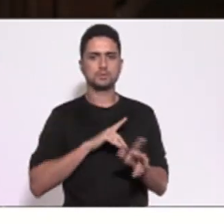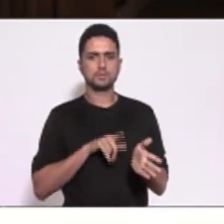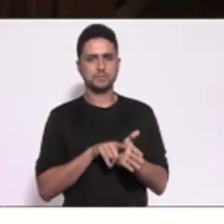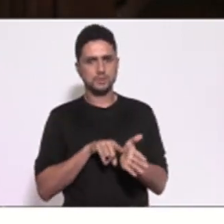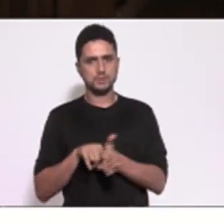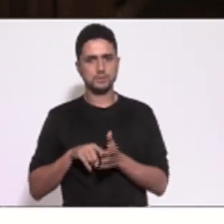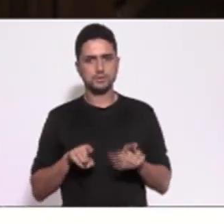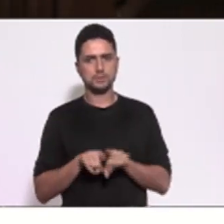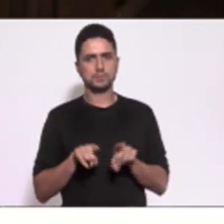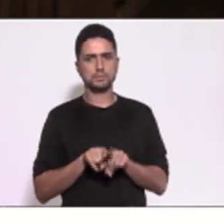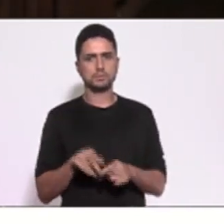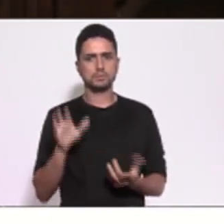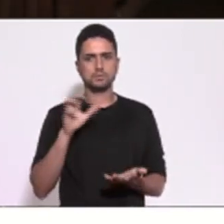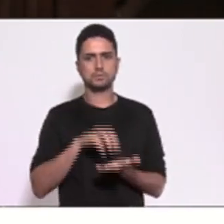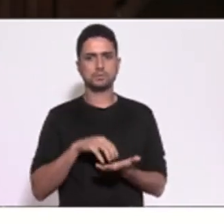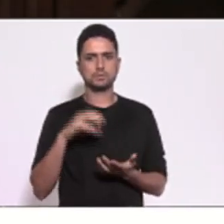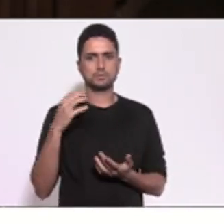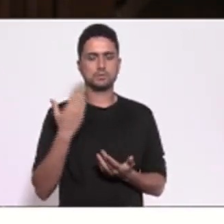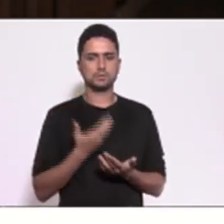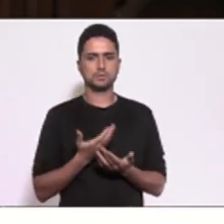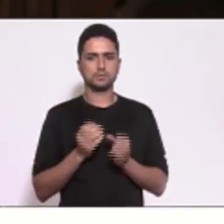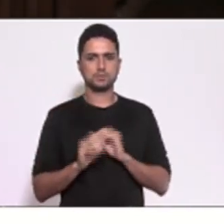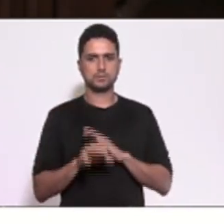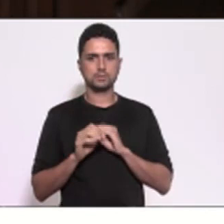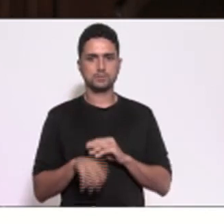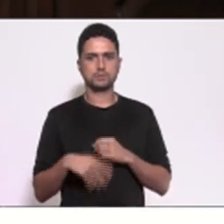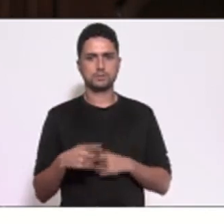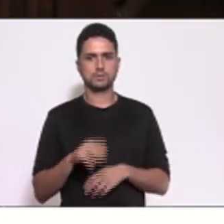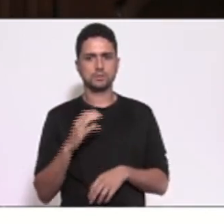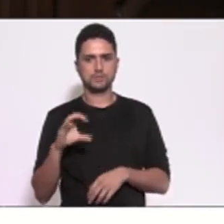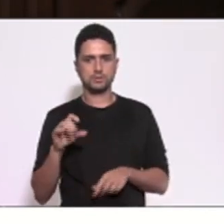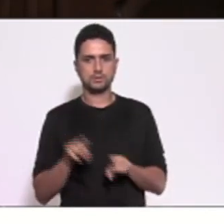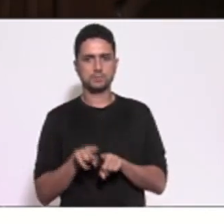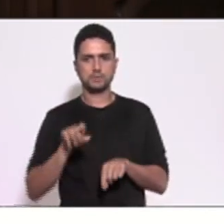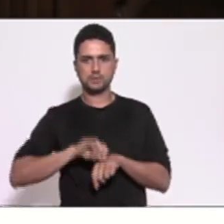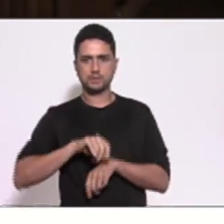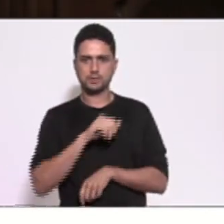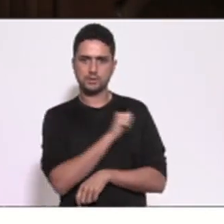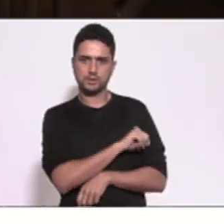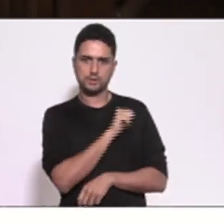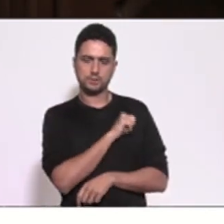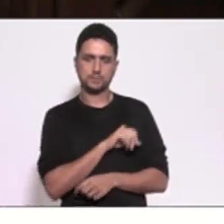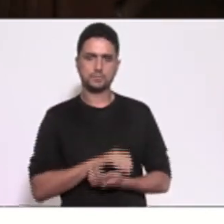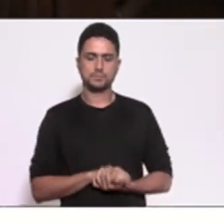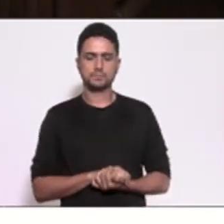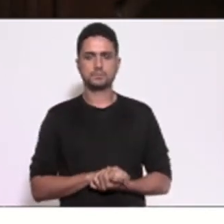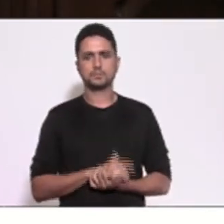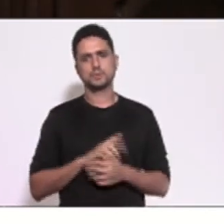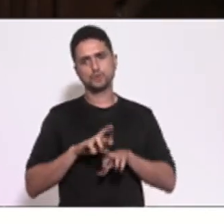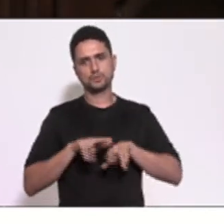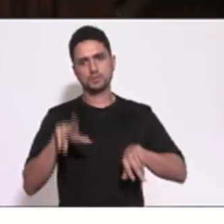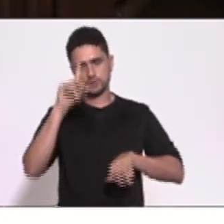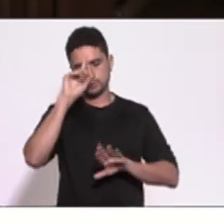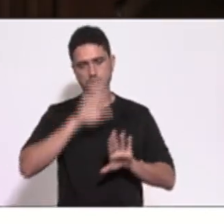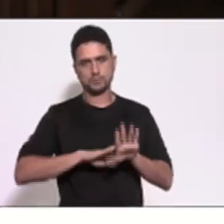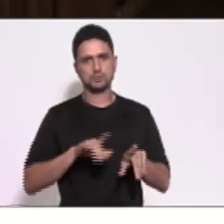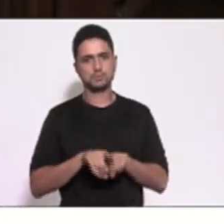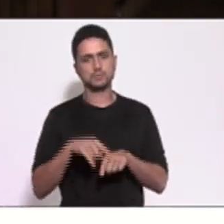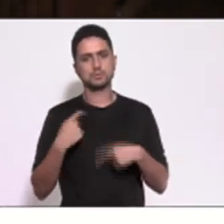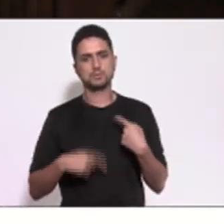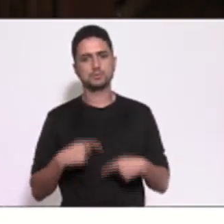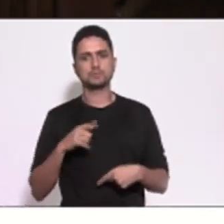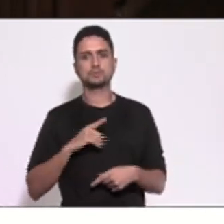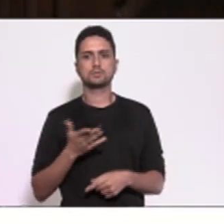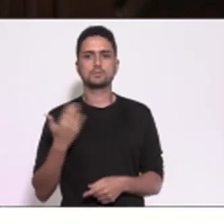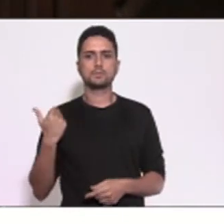de educação de Niterói e até do estado do Rio de Janeiro. Mesmo com as diferenças políticas e ideológicas que tinha para